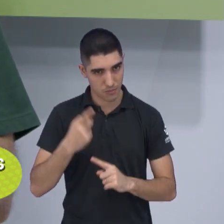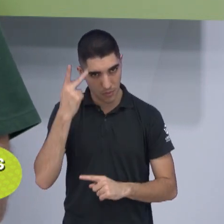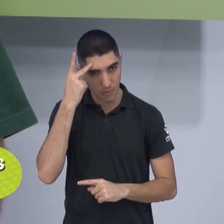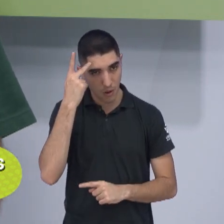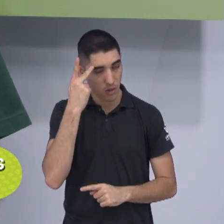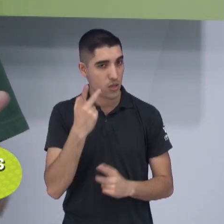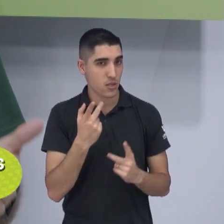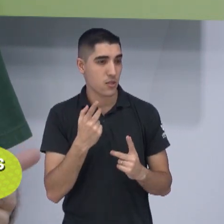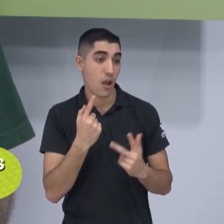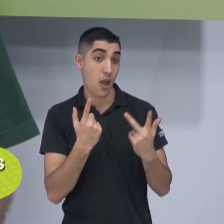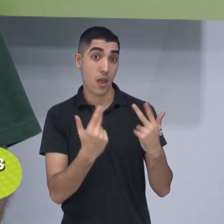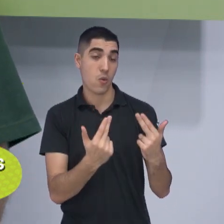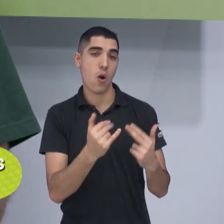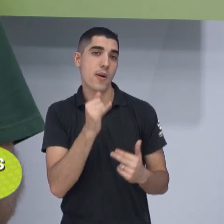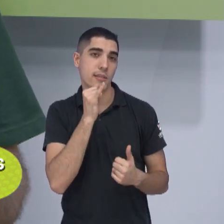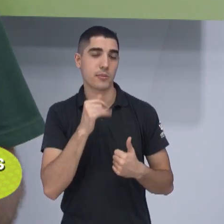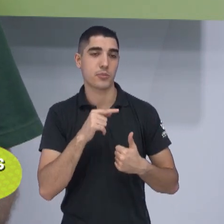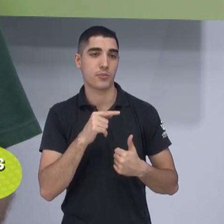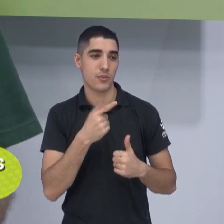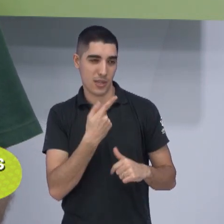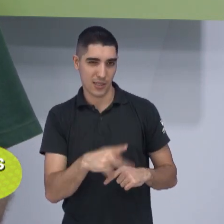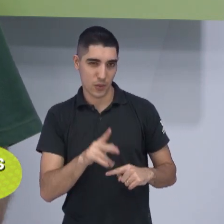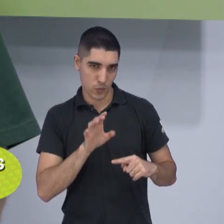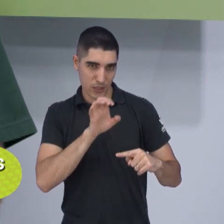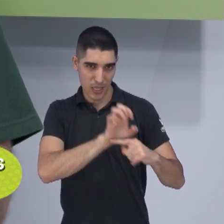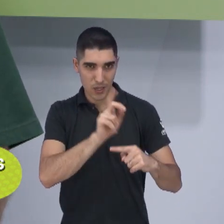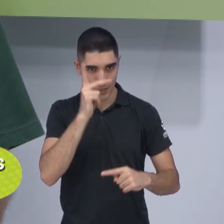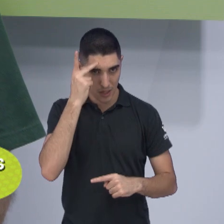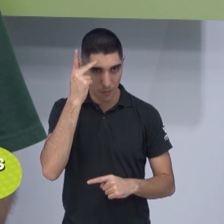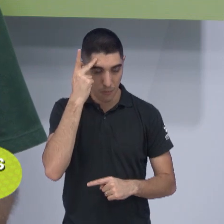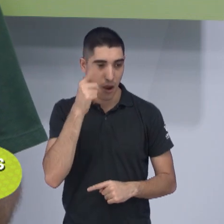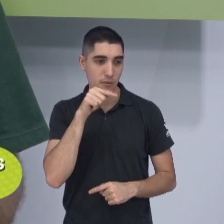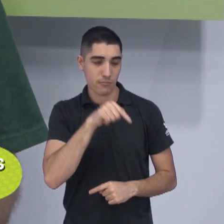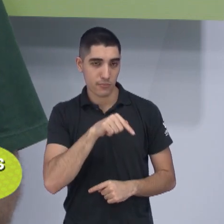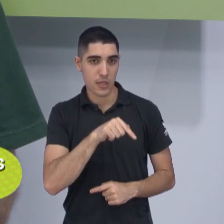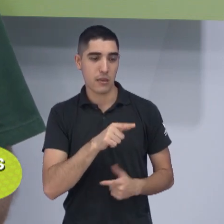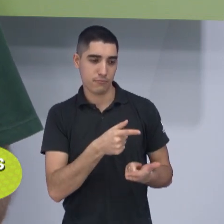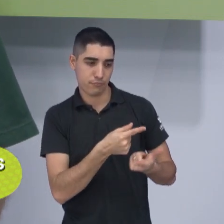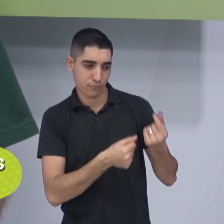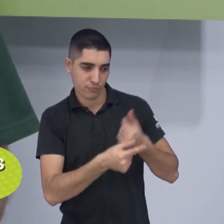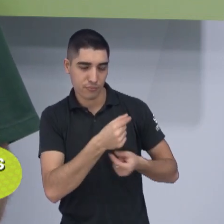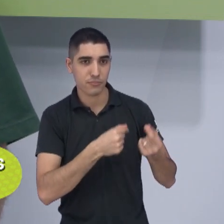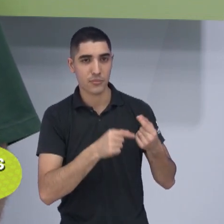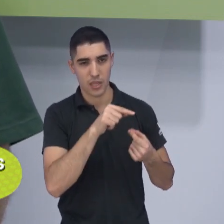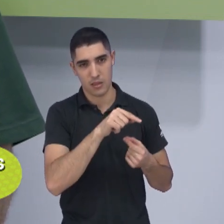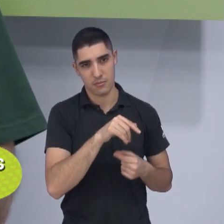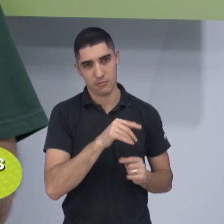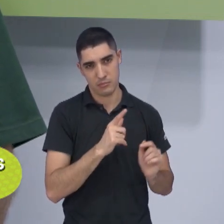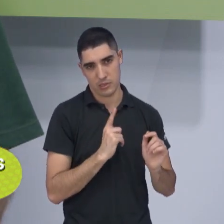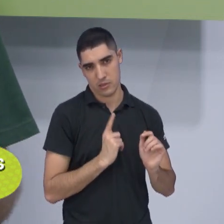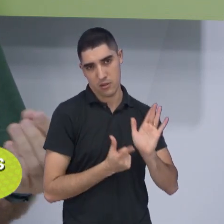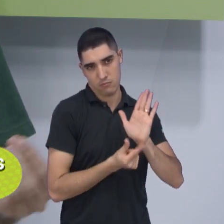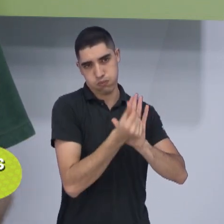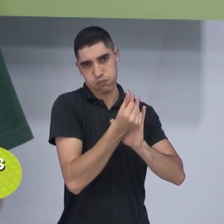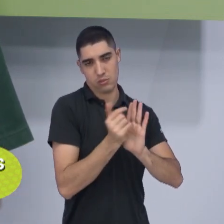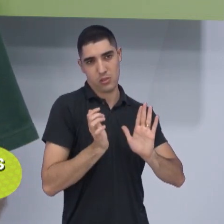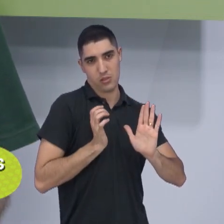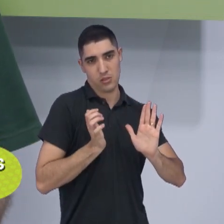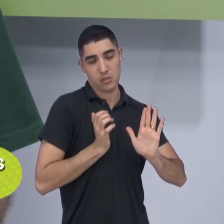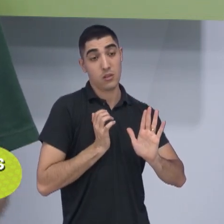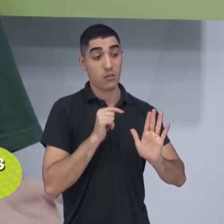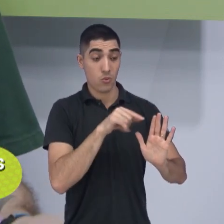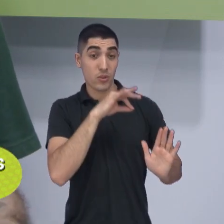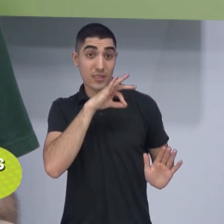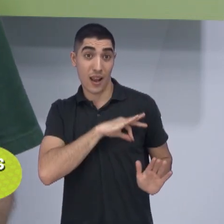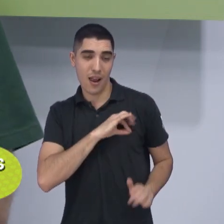vitrine, mas como o São Paulo é um estado economicamente muito mais rico que outros, o salário também é mais valorizado,